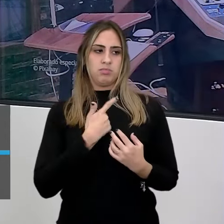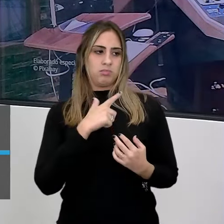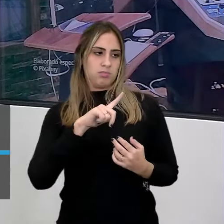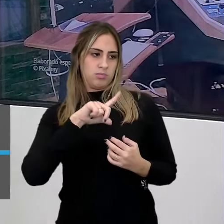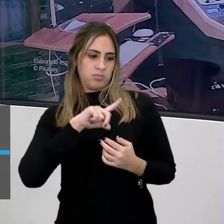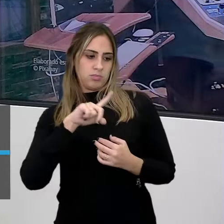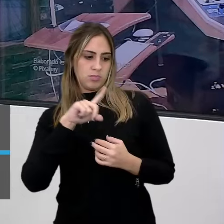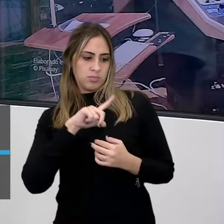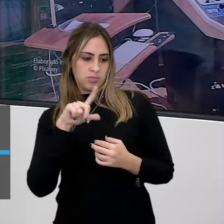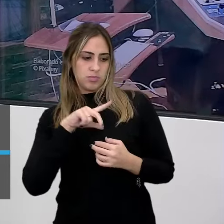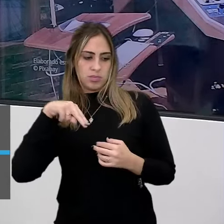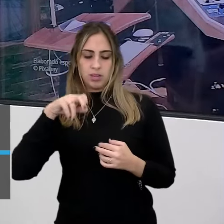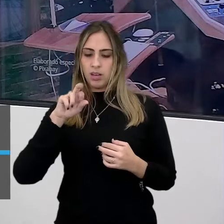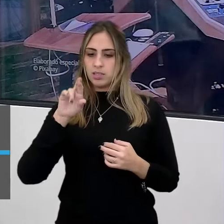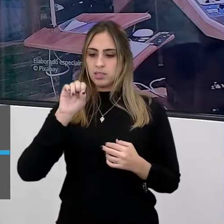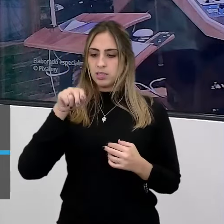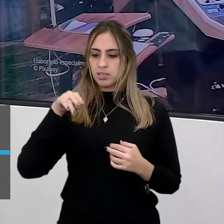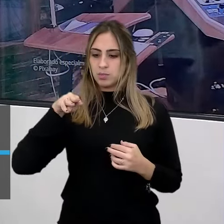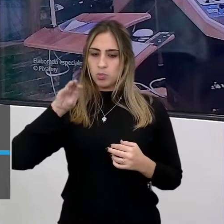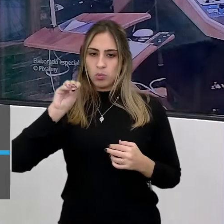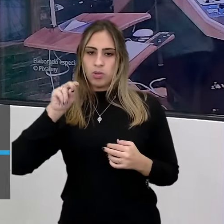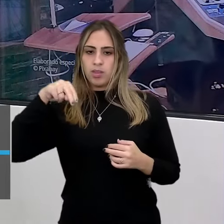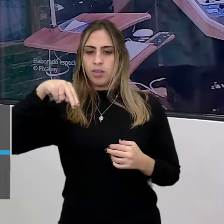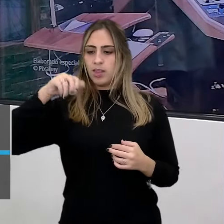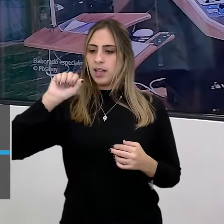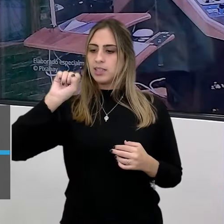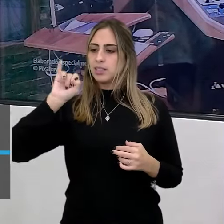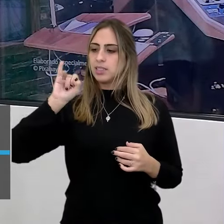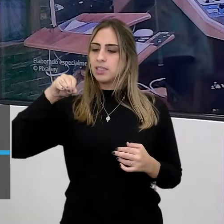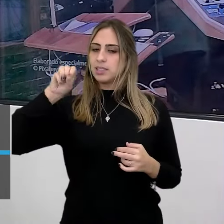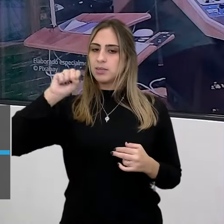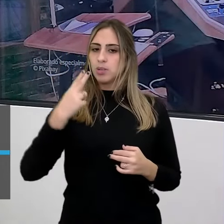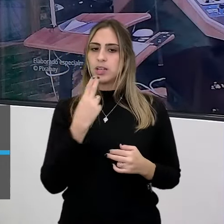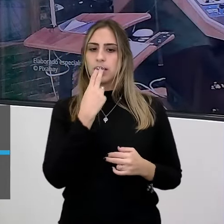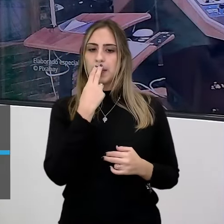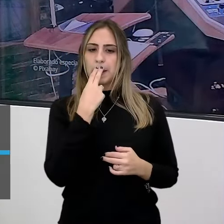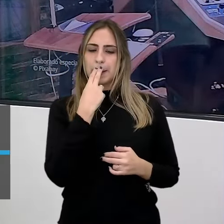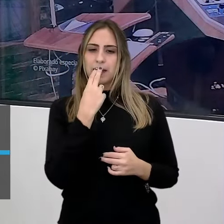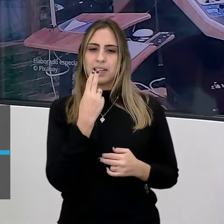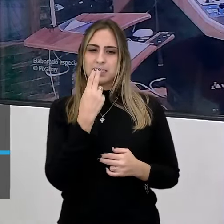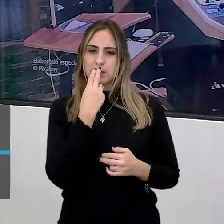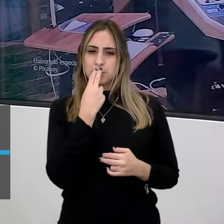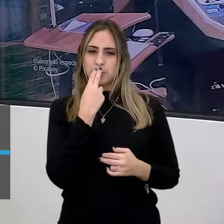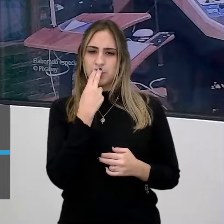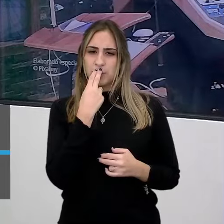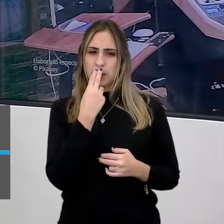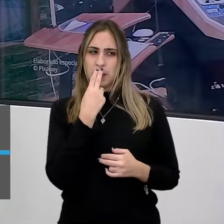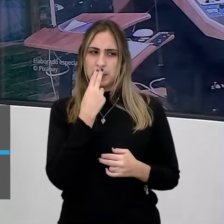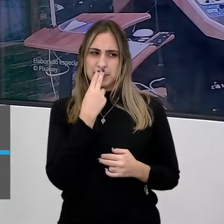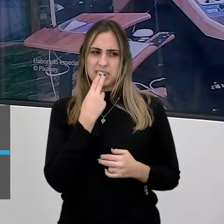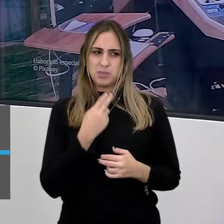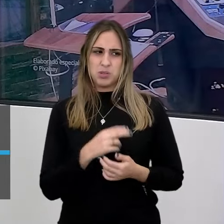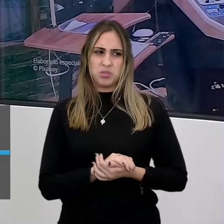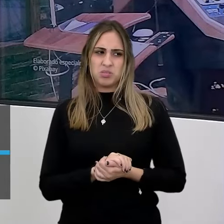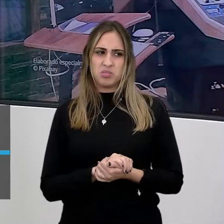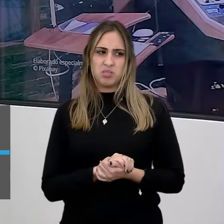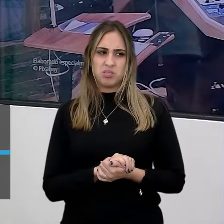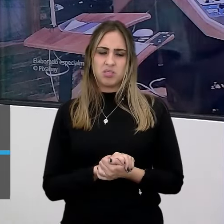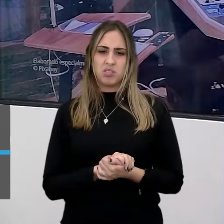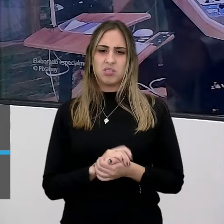ascensão do nazismo e o nazismo EA contra as ideias de liberdade na arte